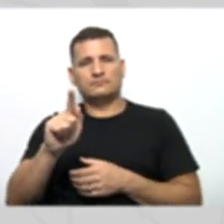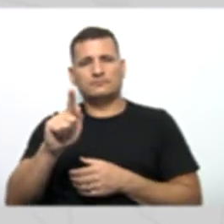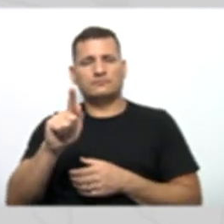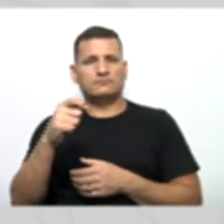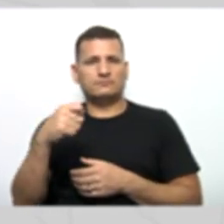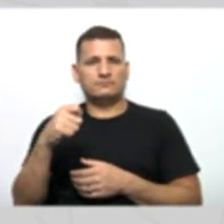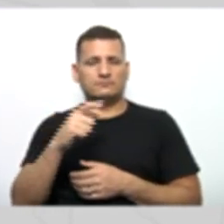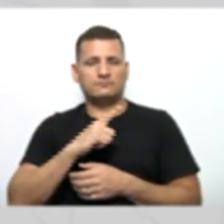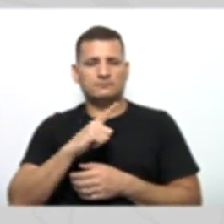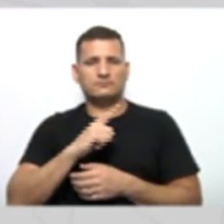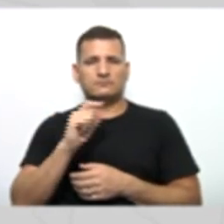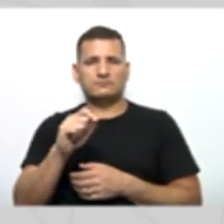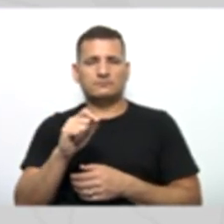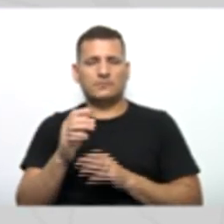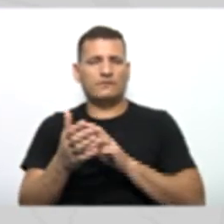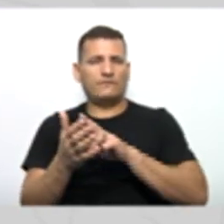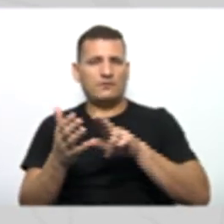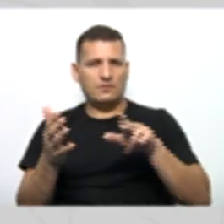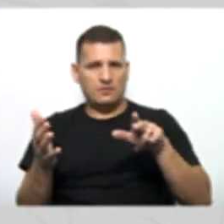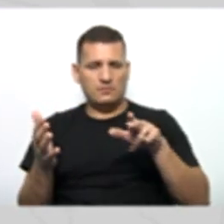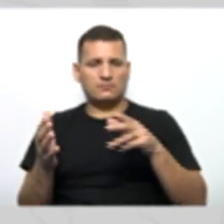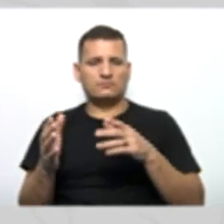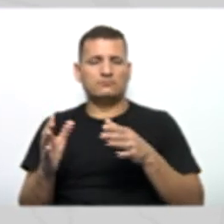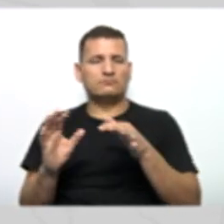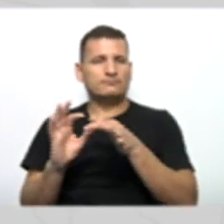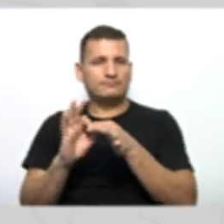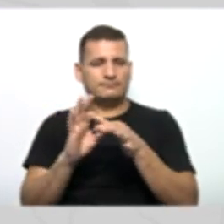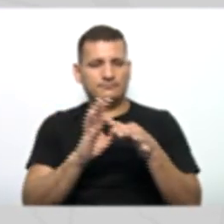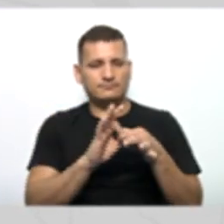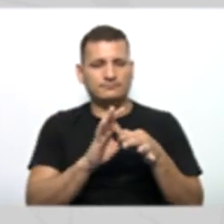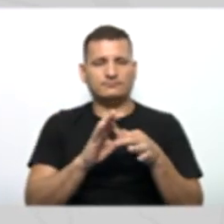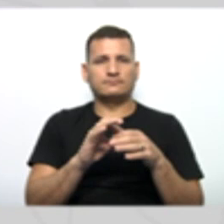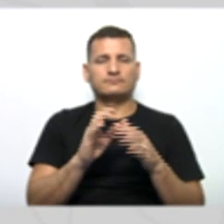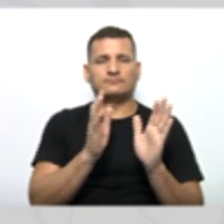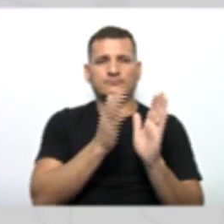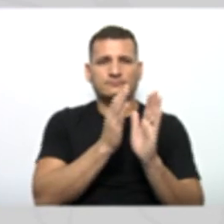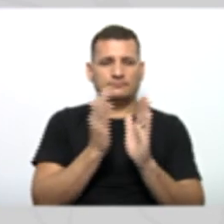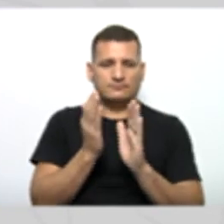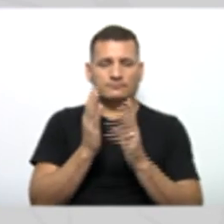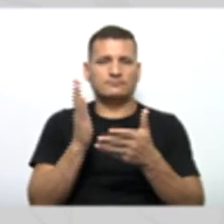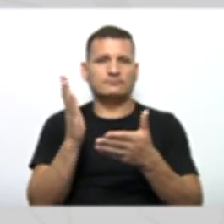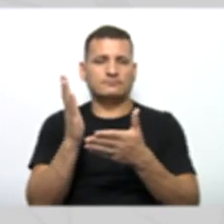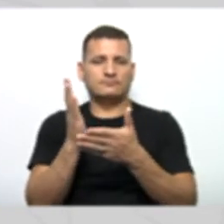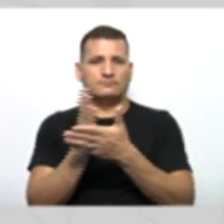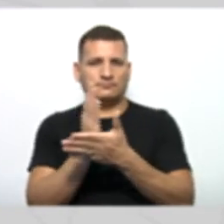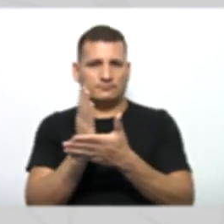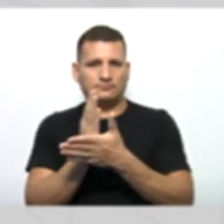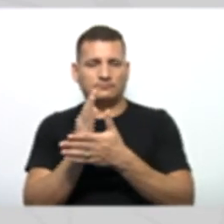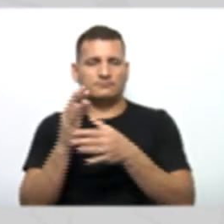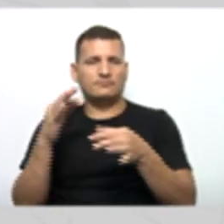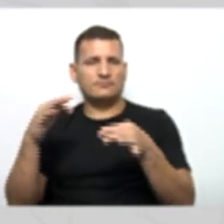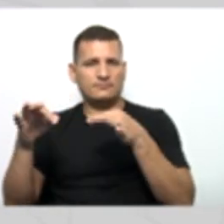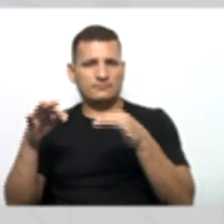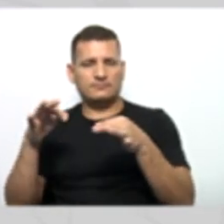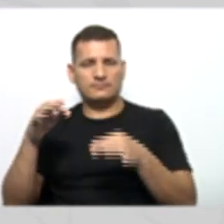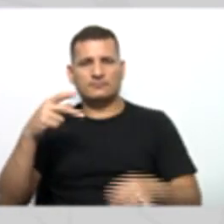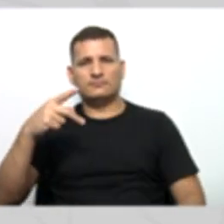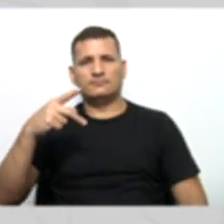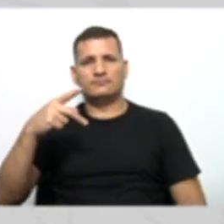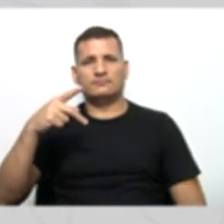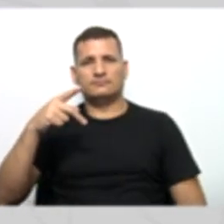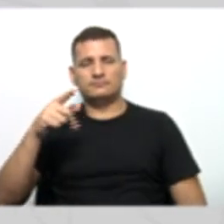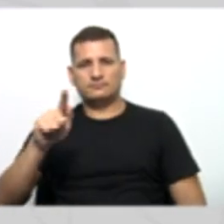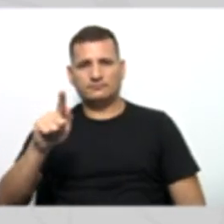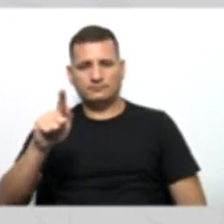de uma agregação. Eu tenho que ter aqui o acervo, eu tenho que ter o livro e tenho que ter aqui a classe